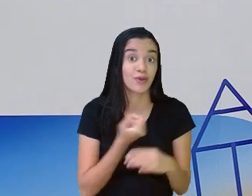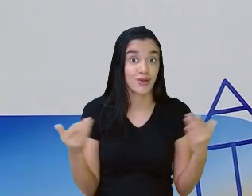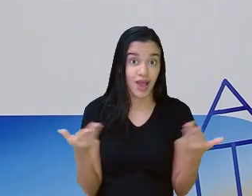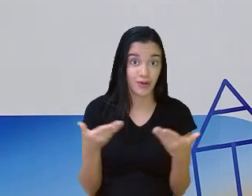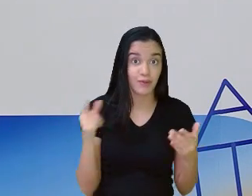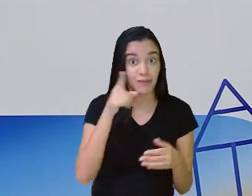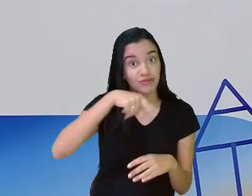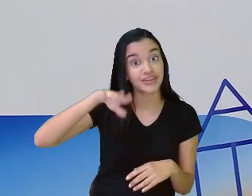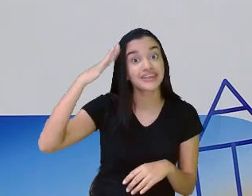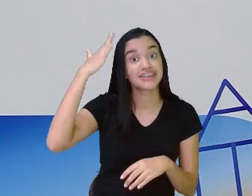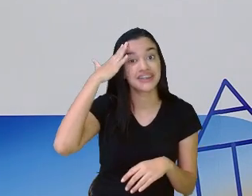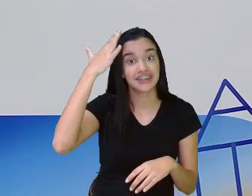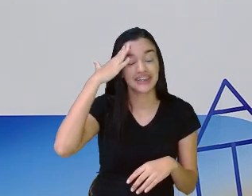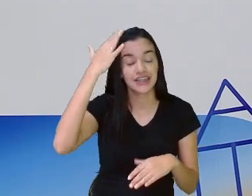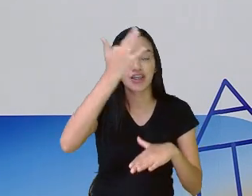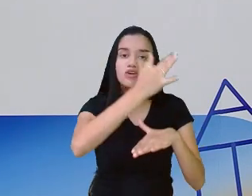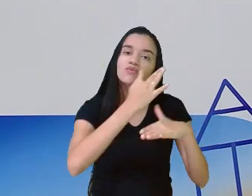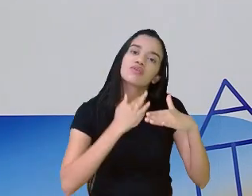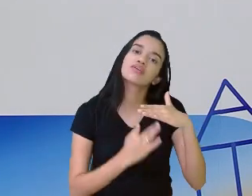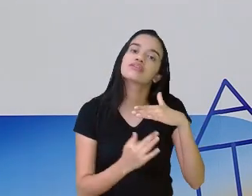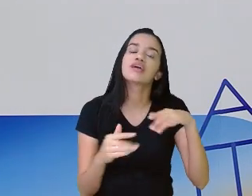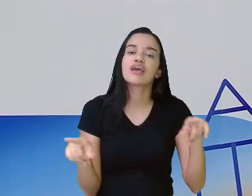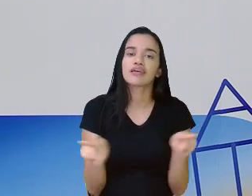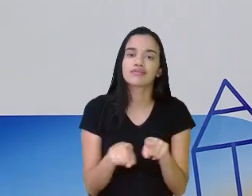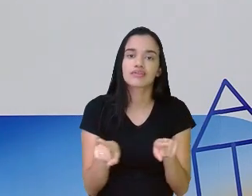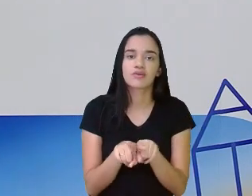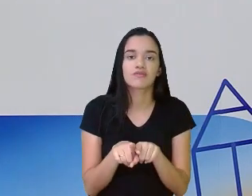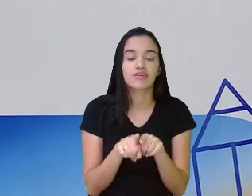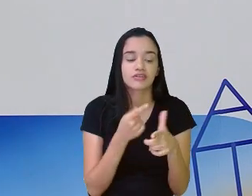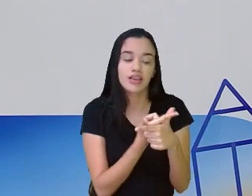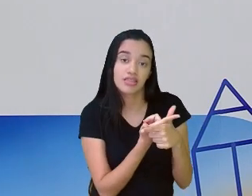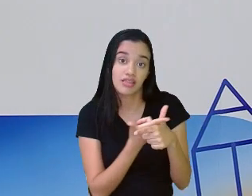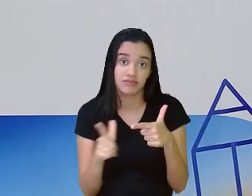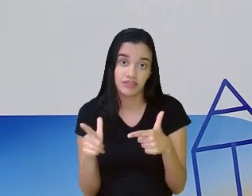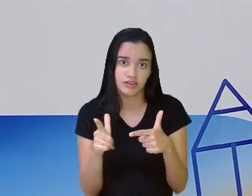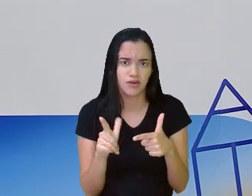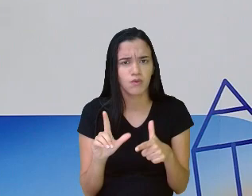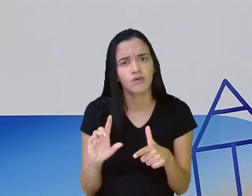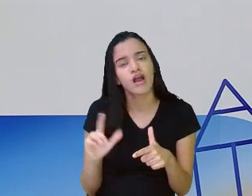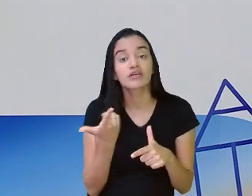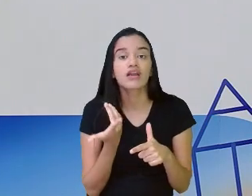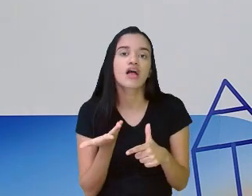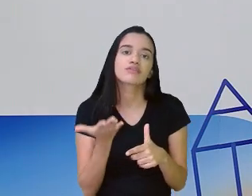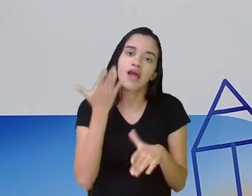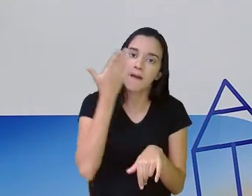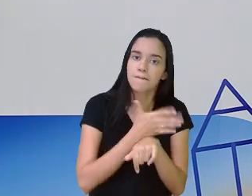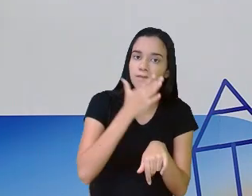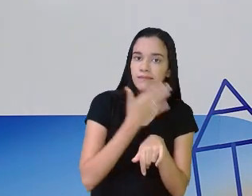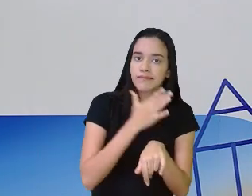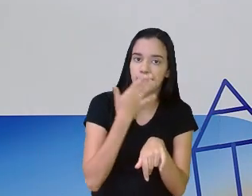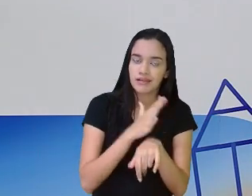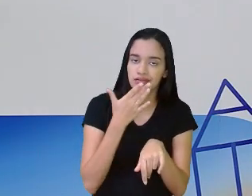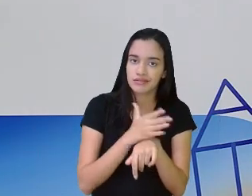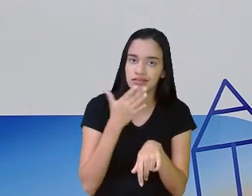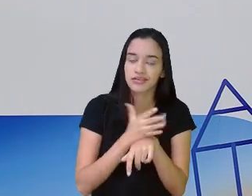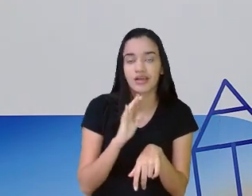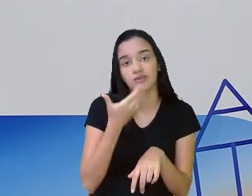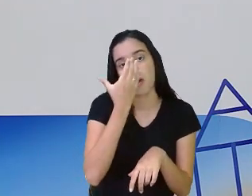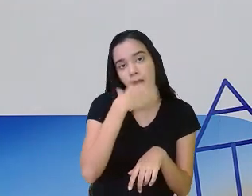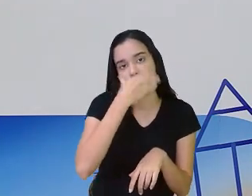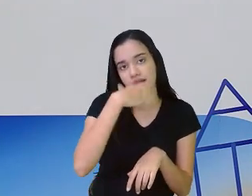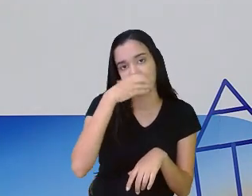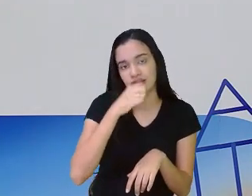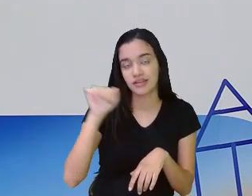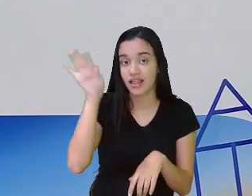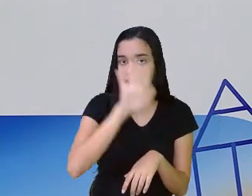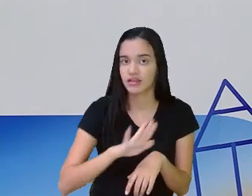você entender que com fração eu faço divisão, claro, na prática, como eu tenho a maçã na imagem,